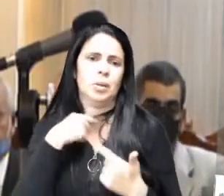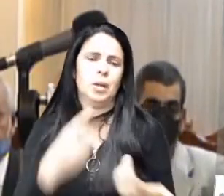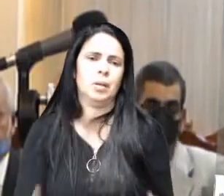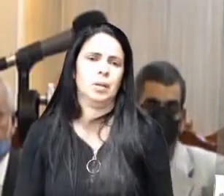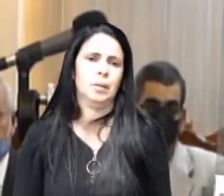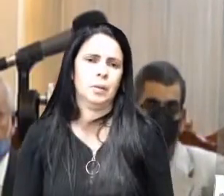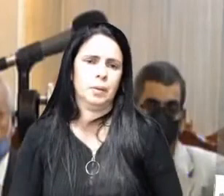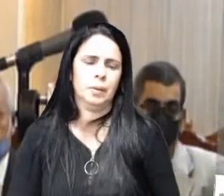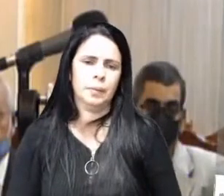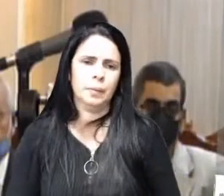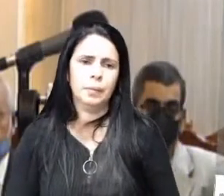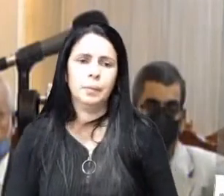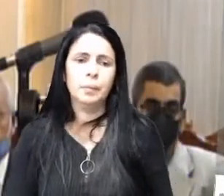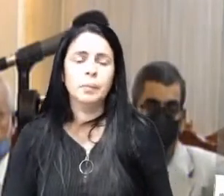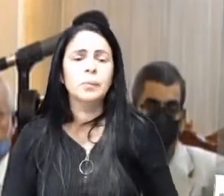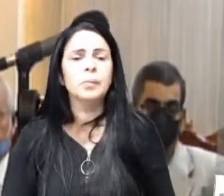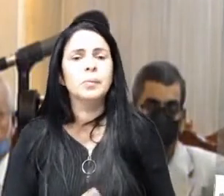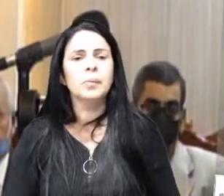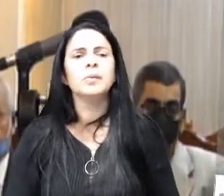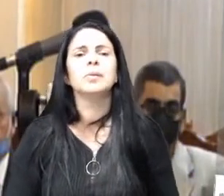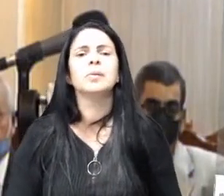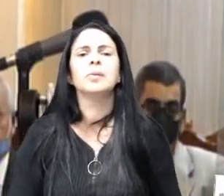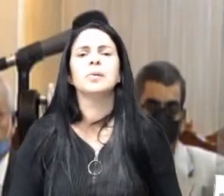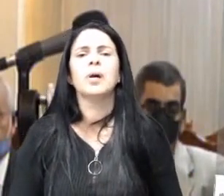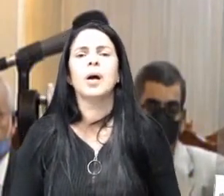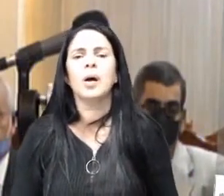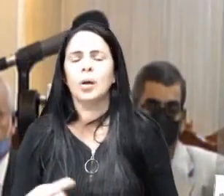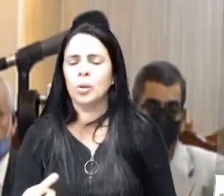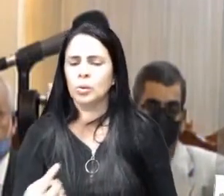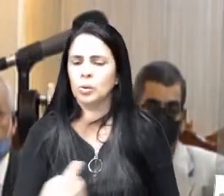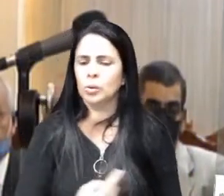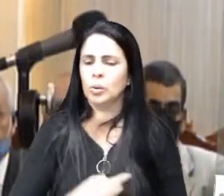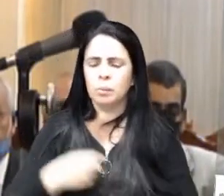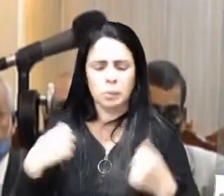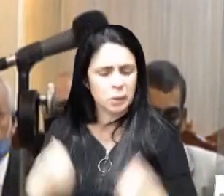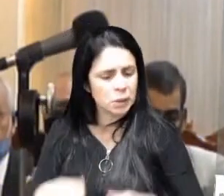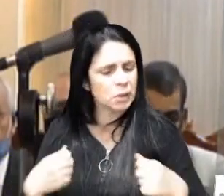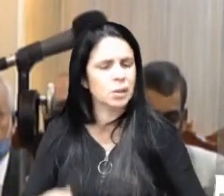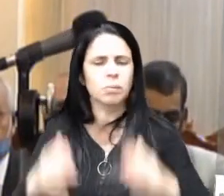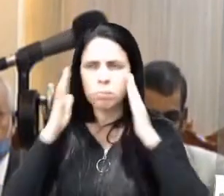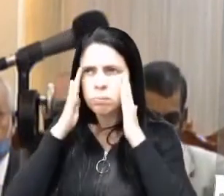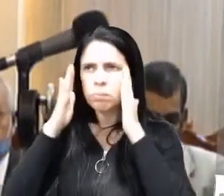Por isso precisamos estar com sobriedade e se dedicar à